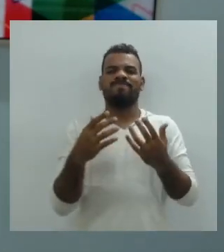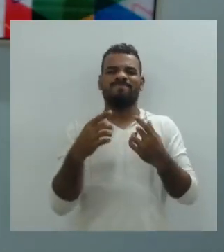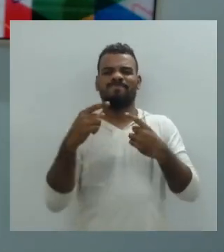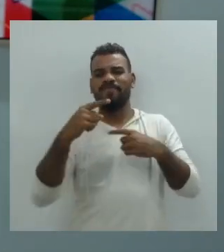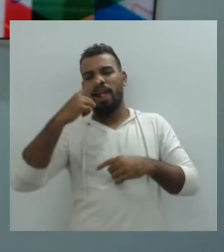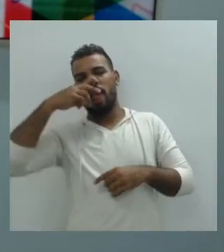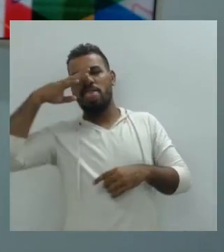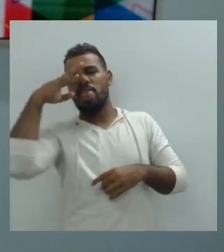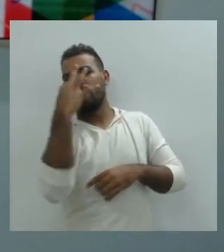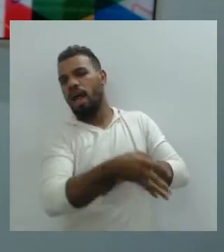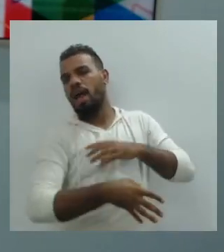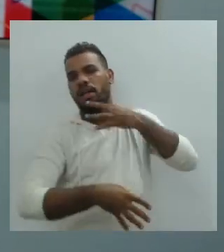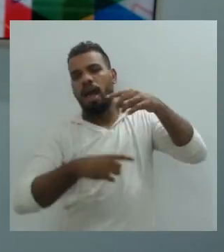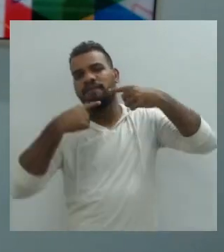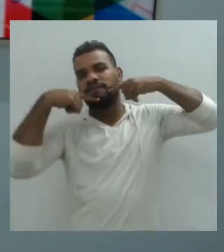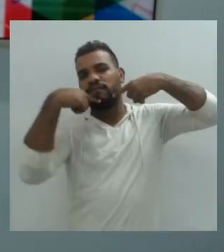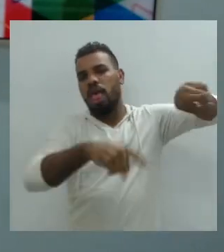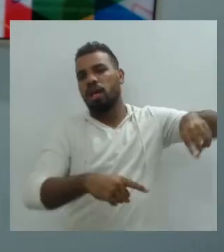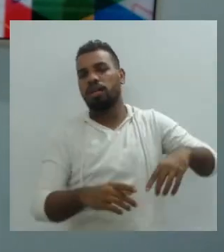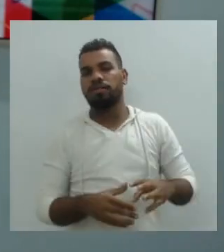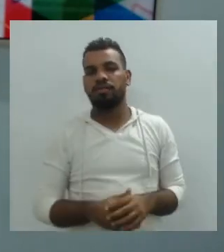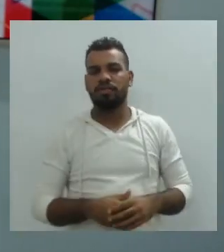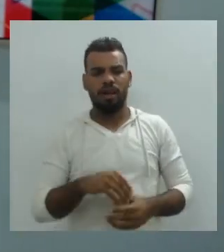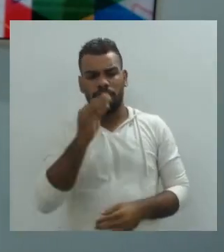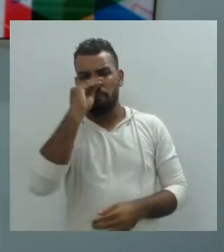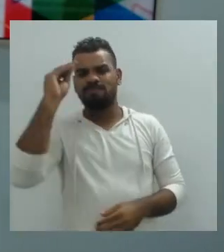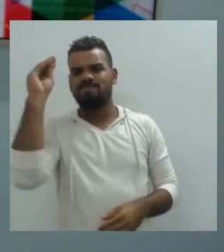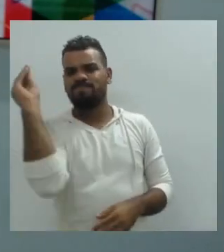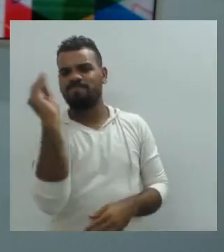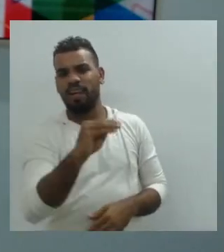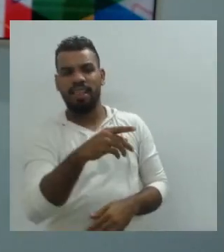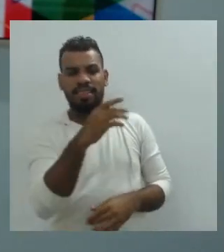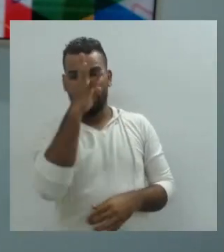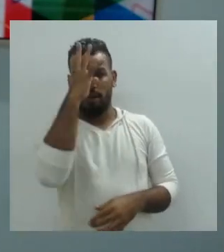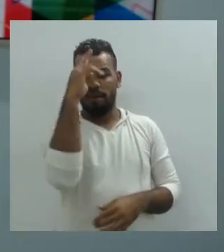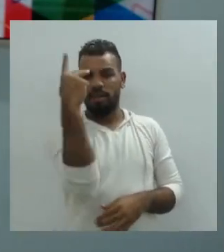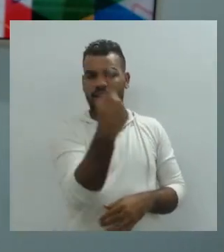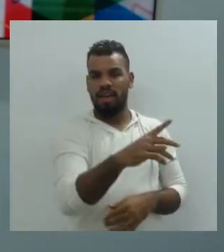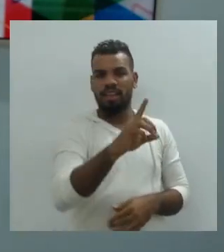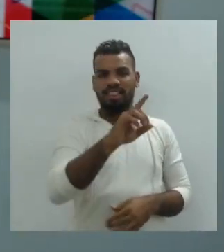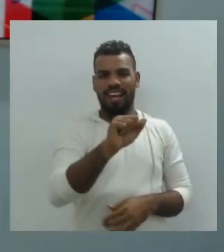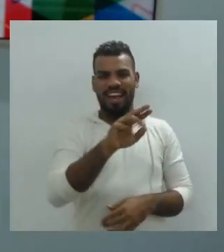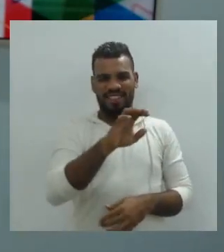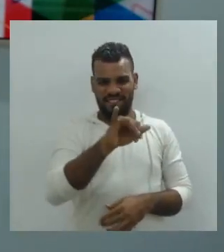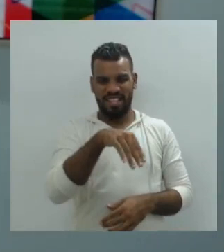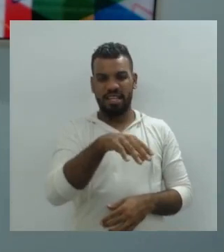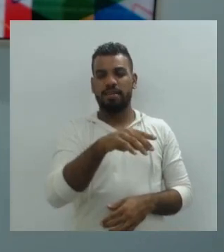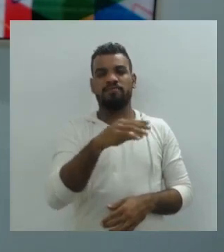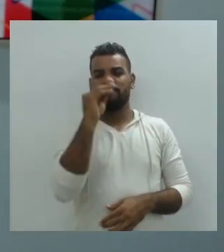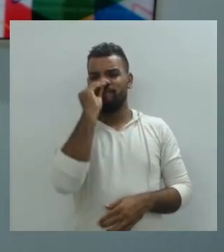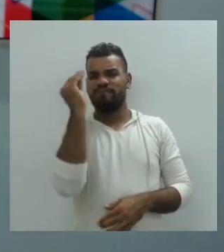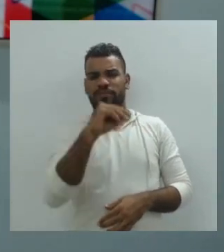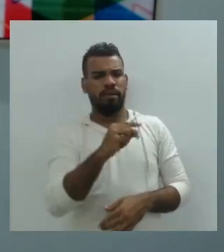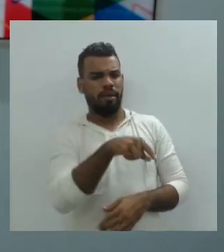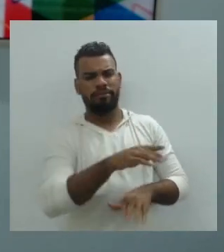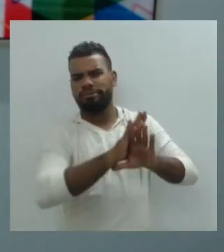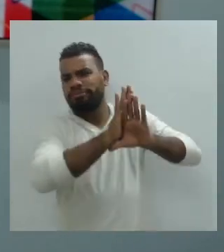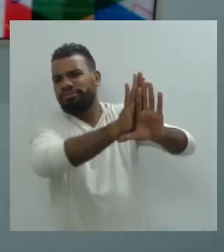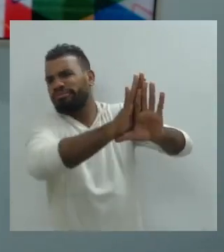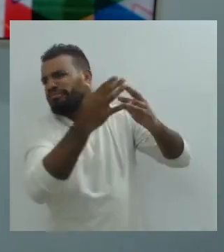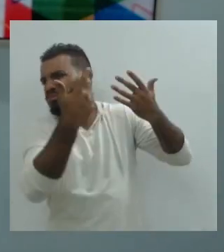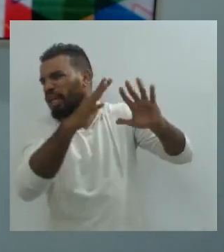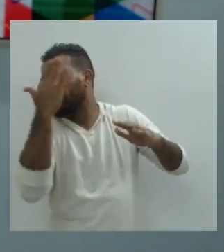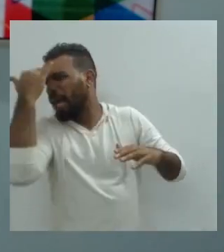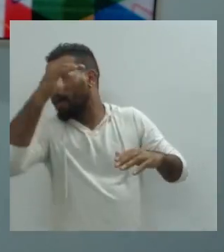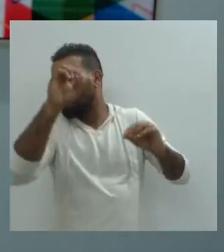satirizadas. Ou seja, fizeram pouco caso da teoria de Darwin, não quiseram muitas vezes nem ouvi-lo. E